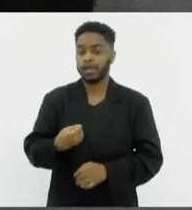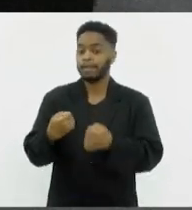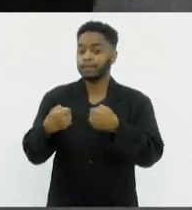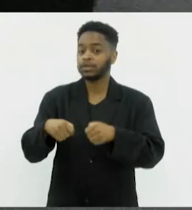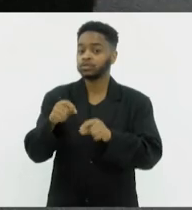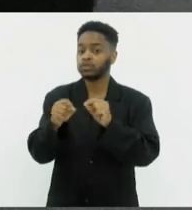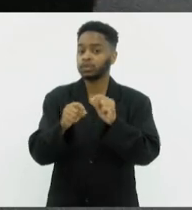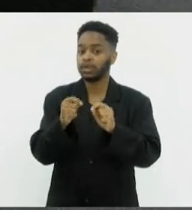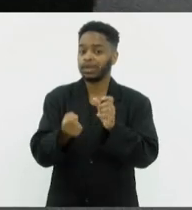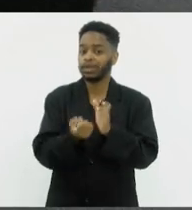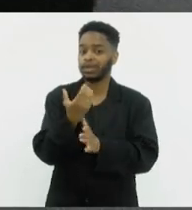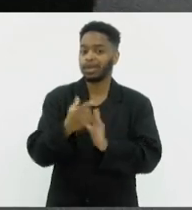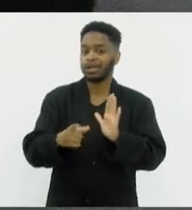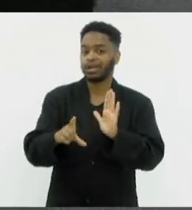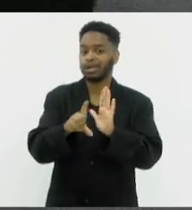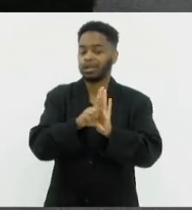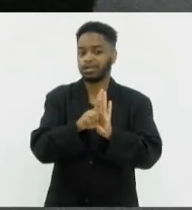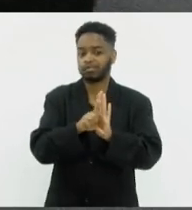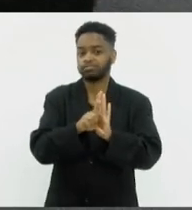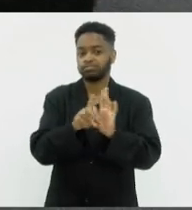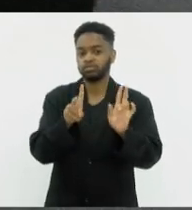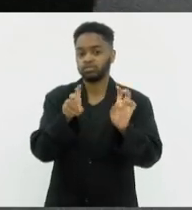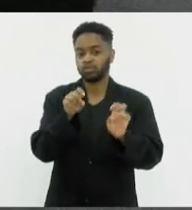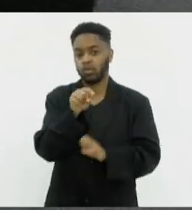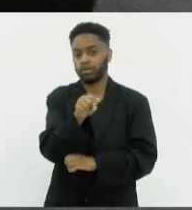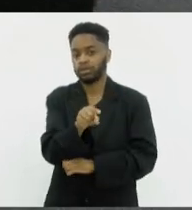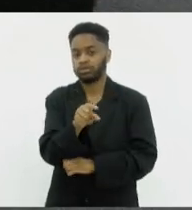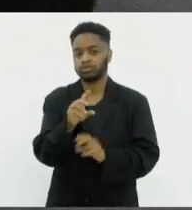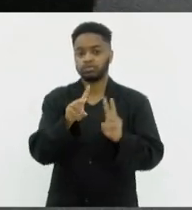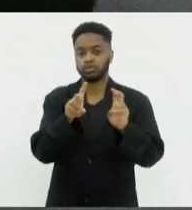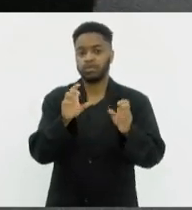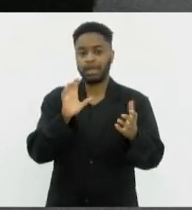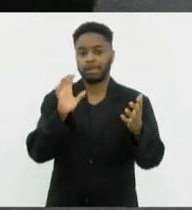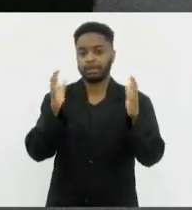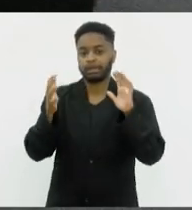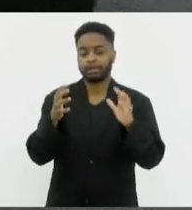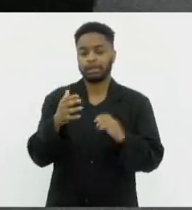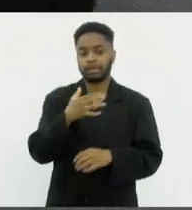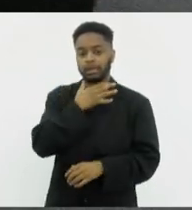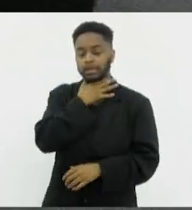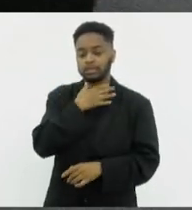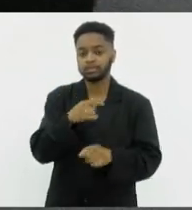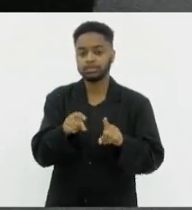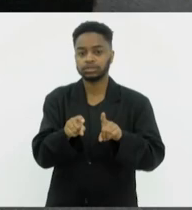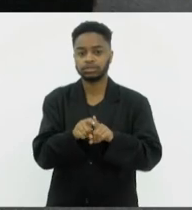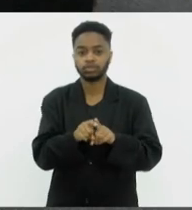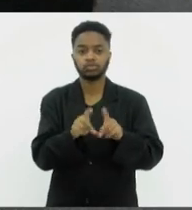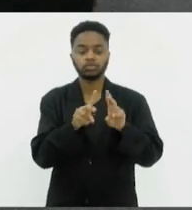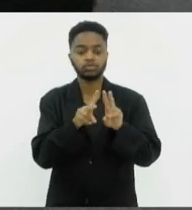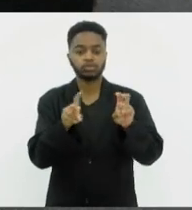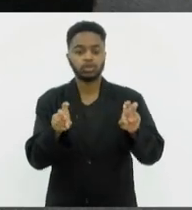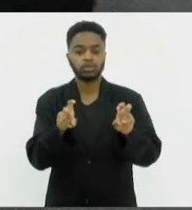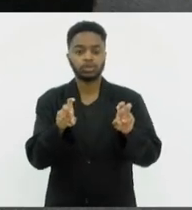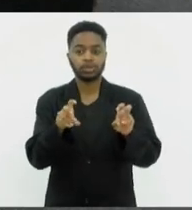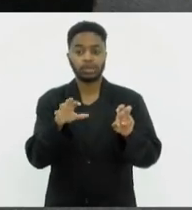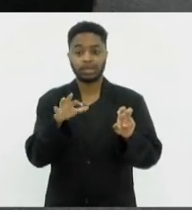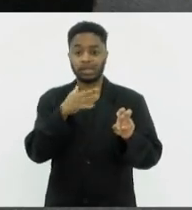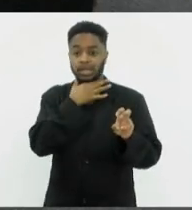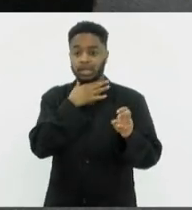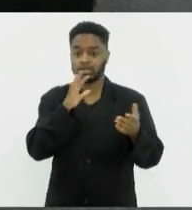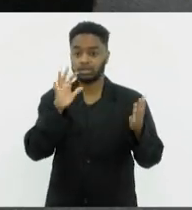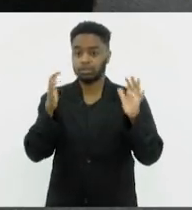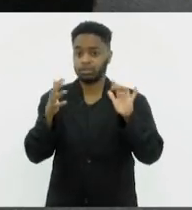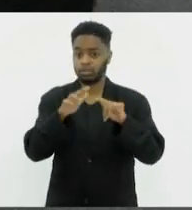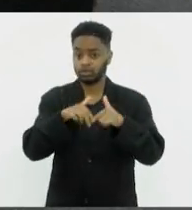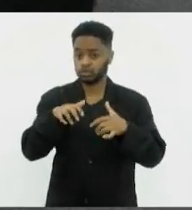estar legislando com relação à crise climática, com relação a essa crise climática que não é por causa